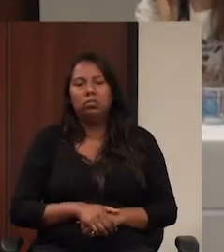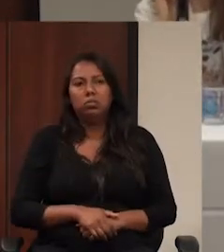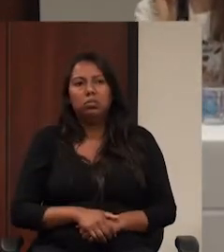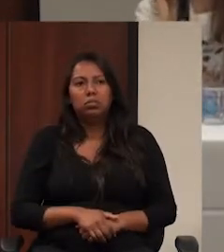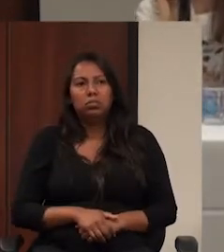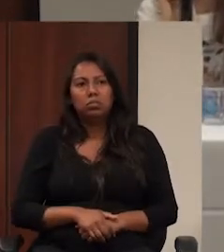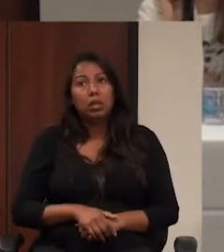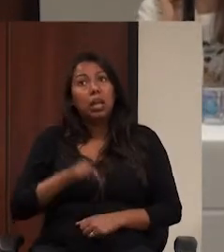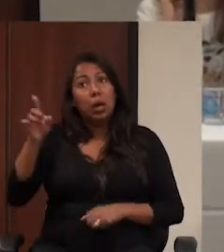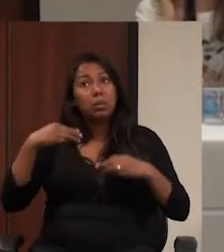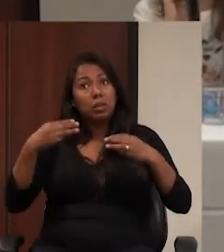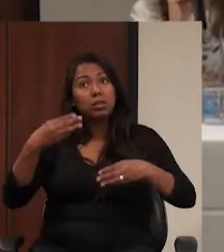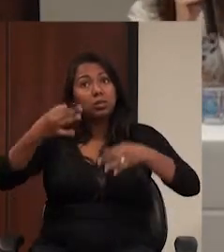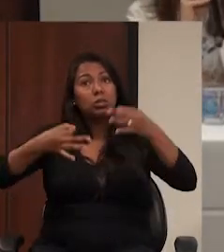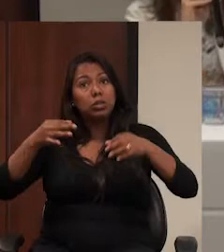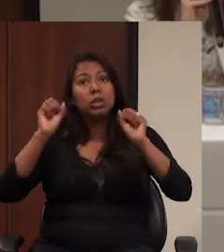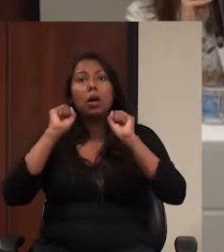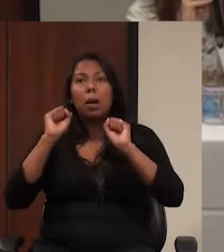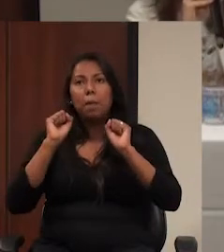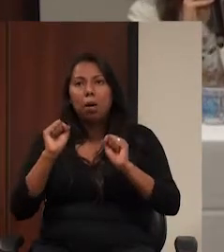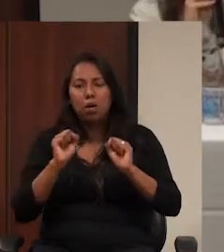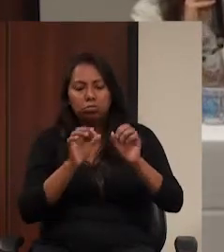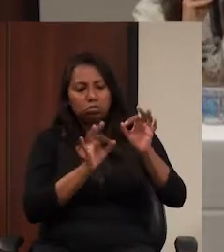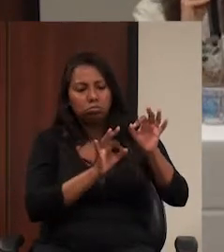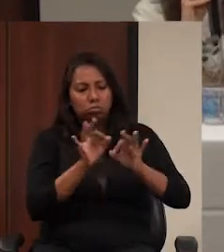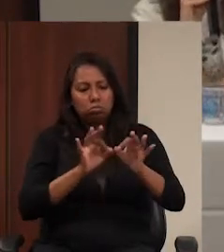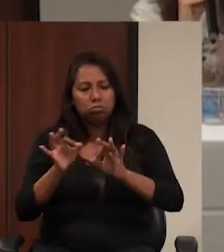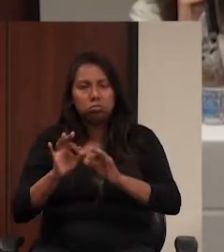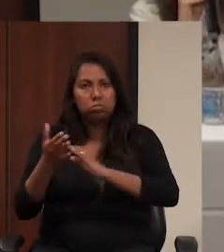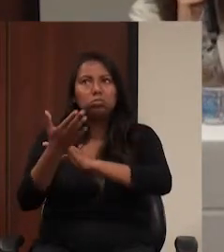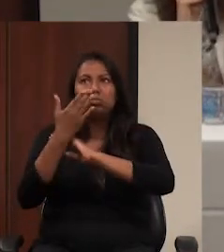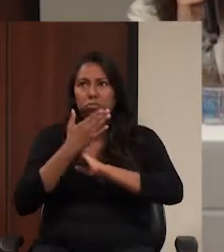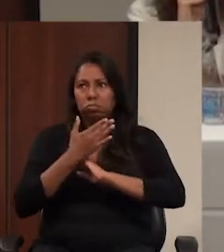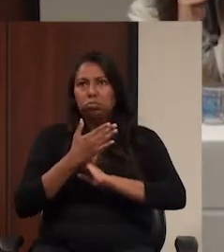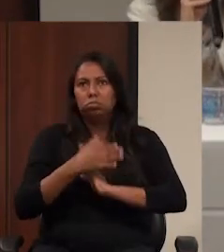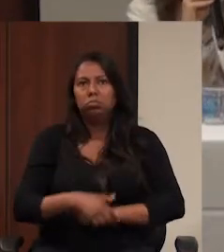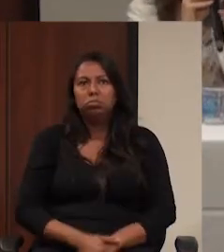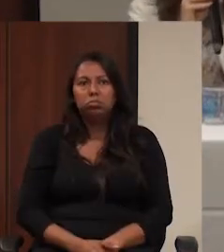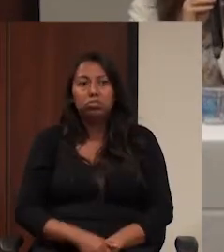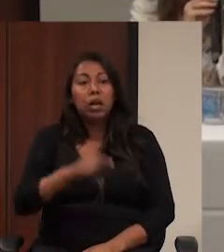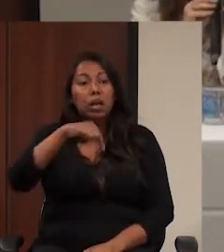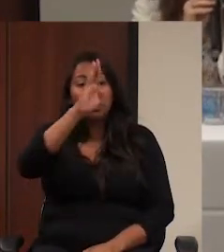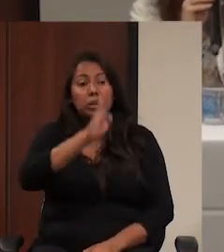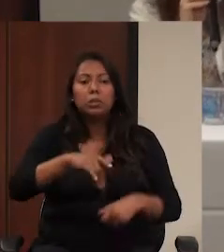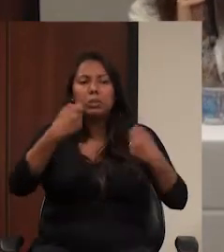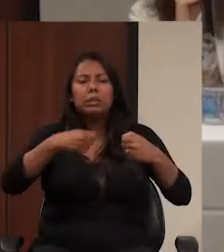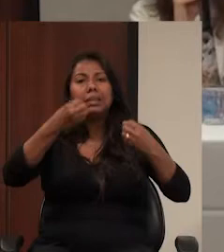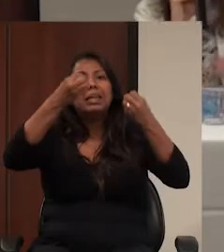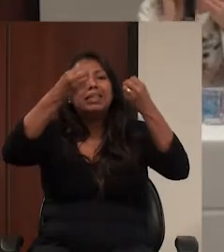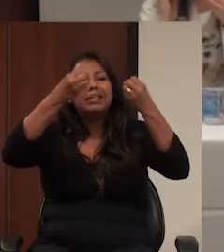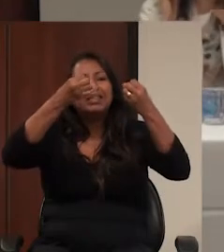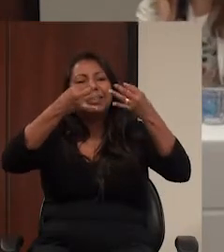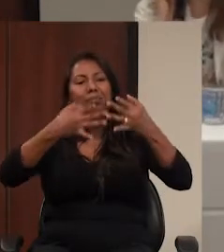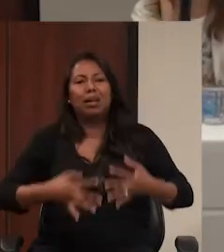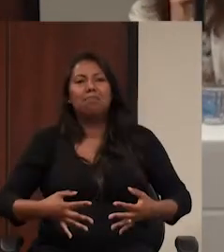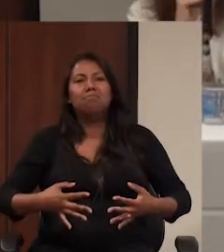editar regulamentos para ajudar a formalizar a tomada de decisão apoiada. Né? Aqui no Brasil a gente precisa esmiuçar melhor esse instrumento. Né?